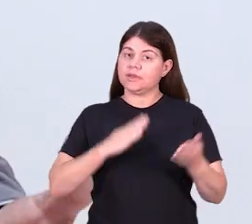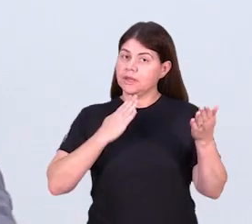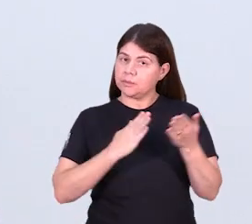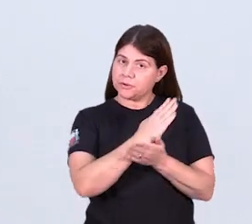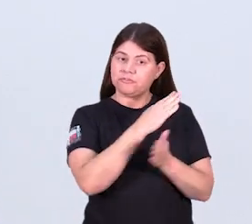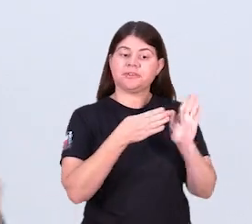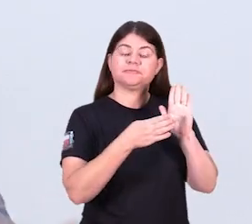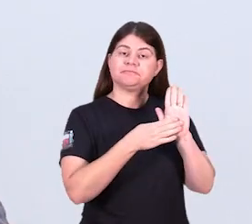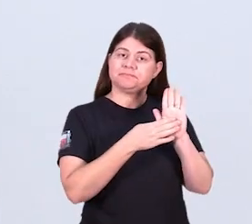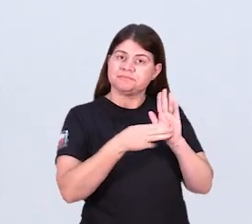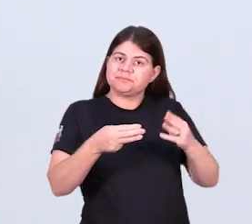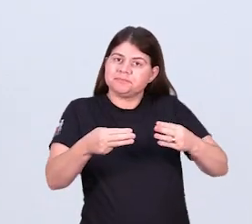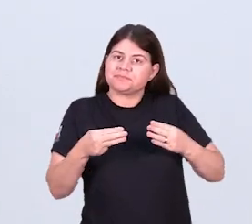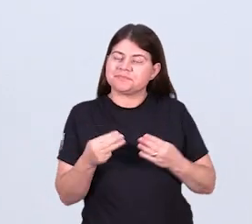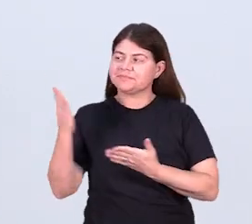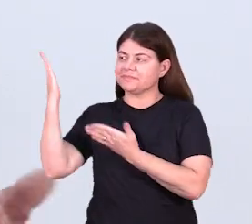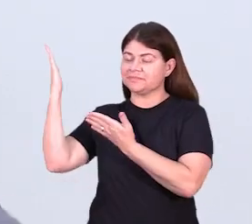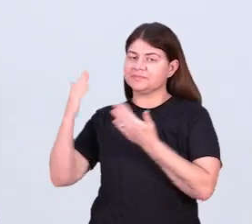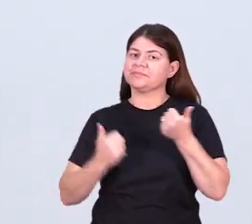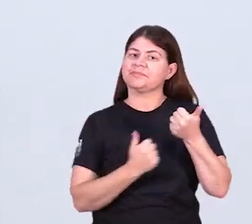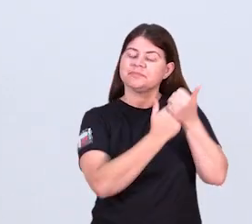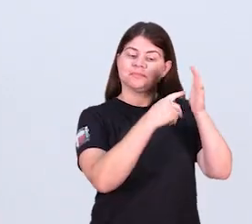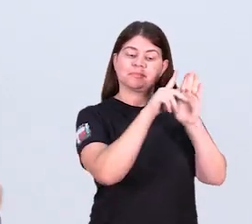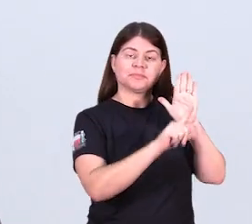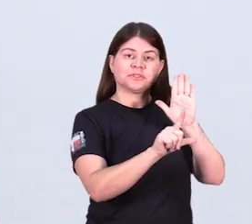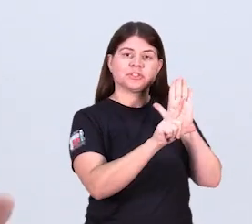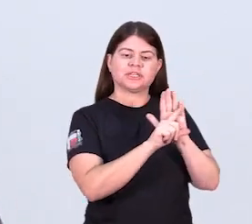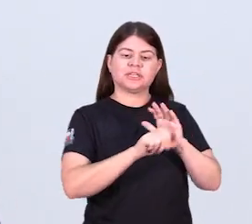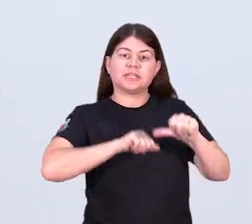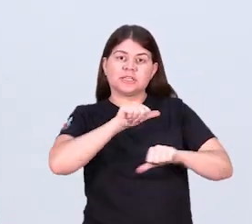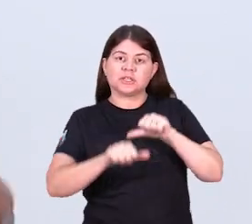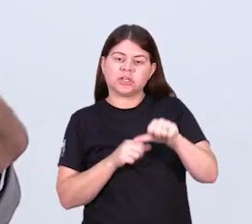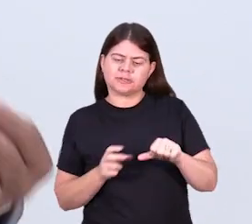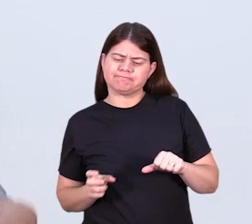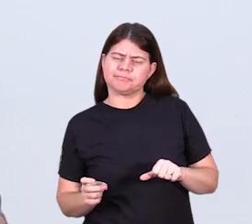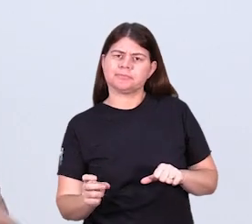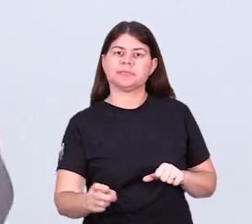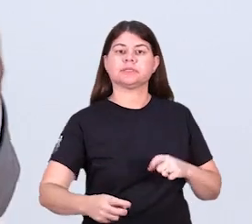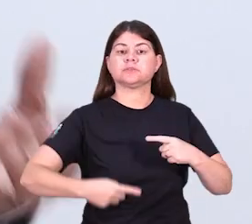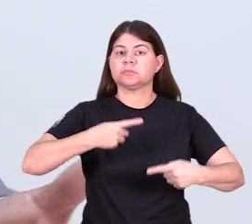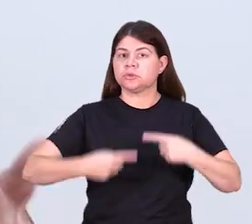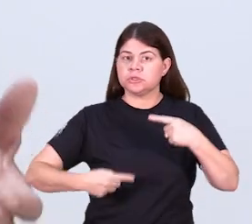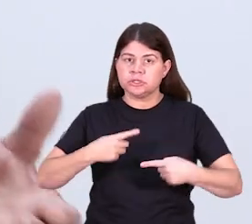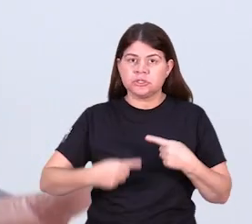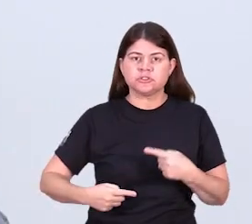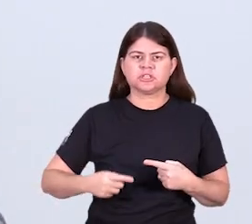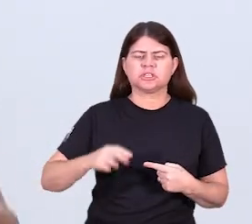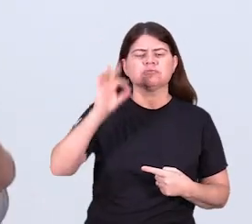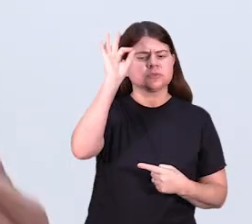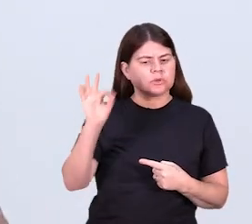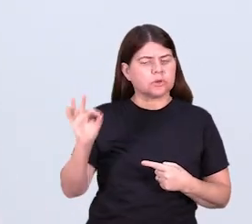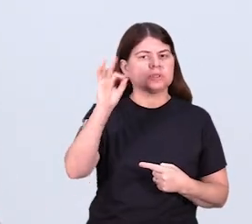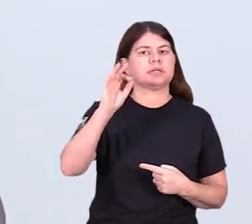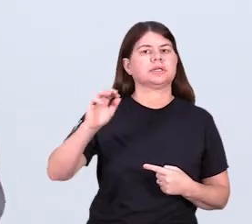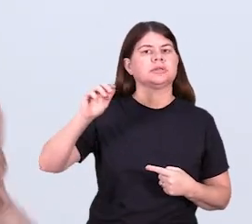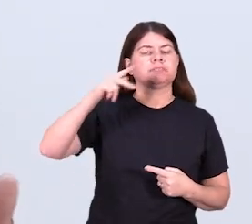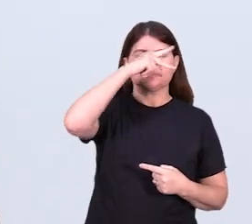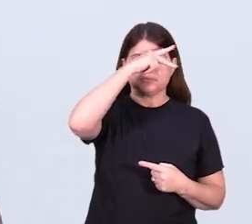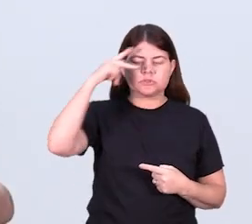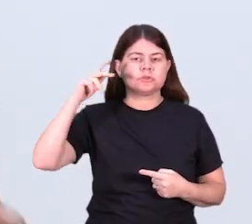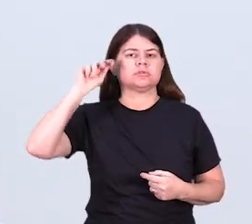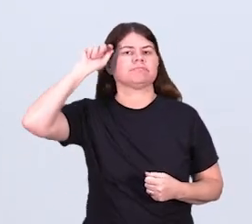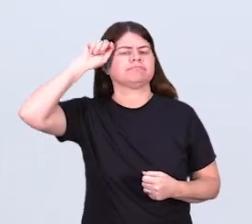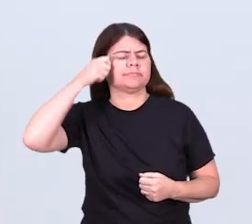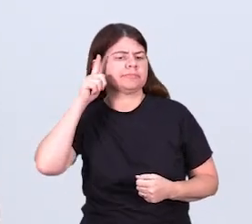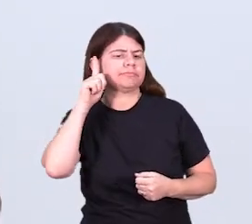foi aprovada uma moção de minha autoria que apoia o projeto de lei que torna permanente a política de cotas para ingresso de negros,